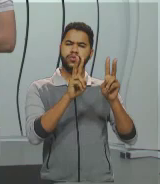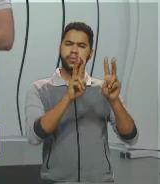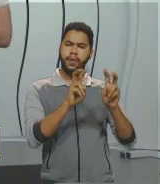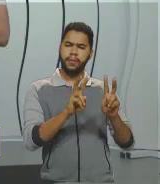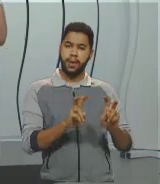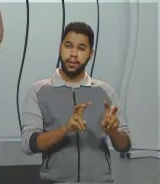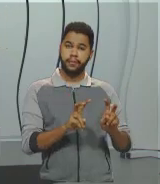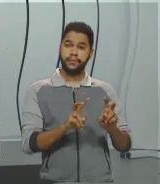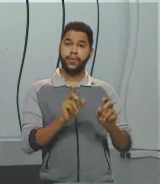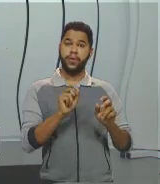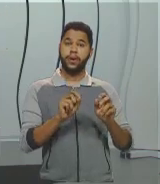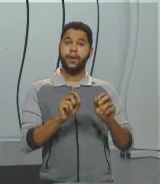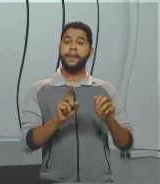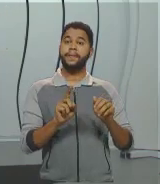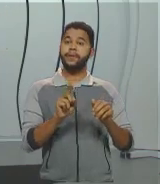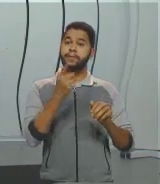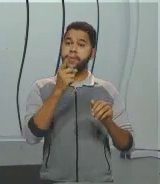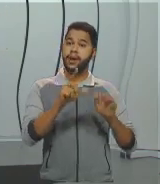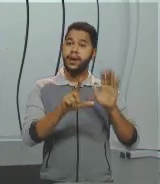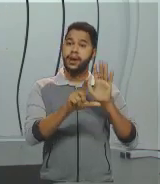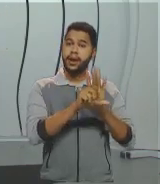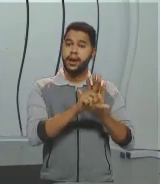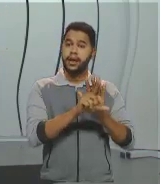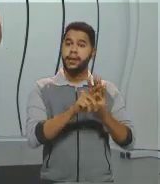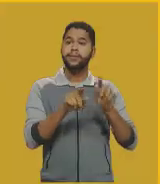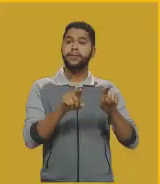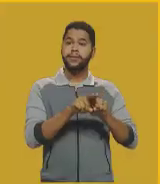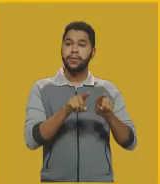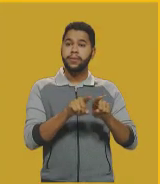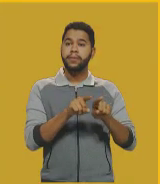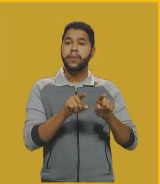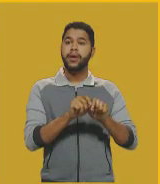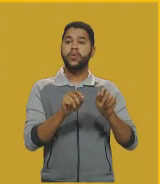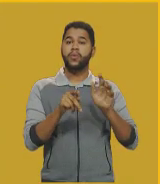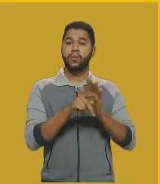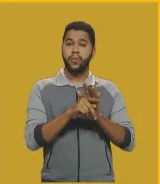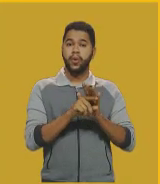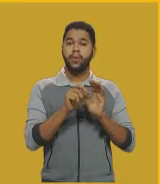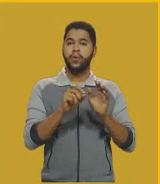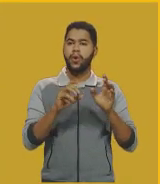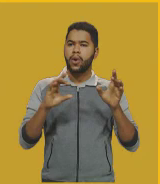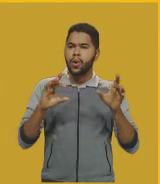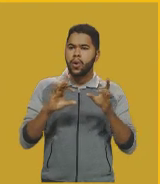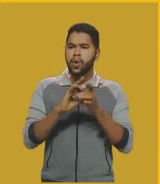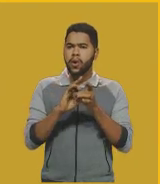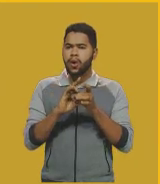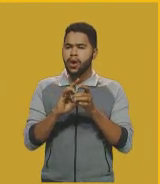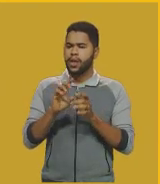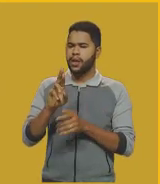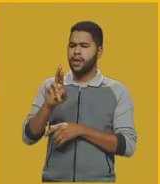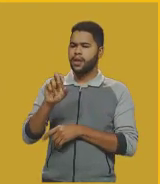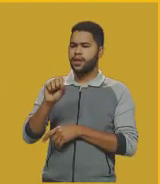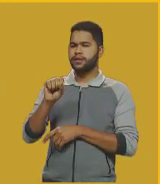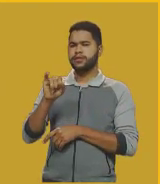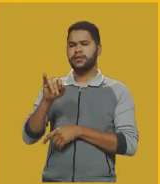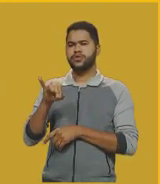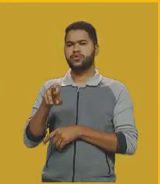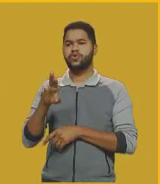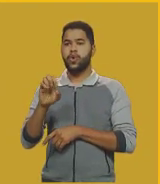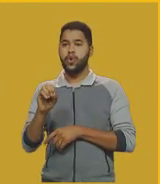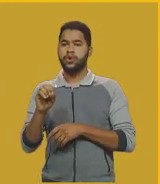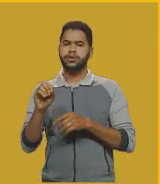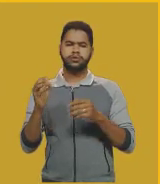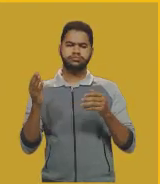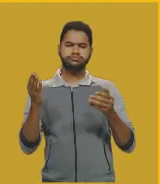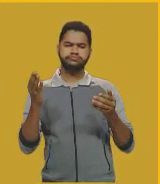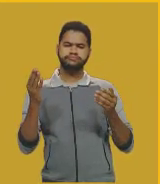eles: primeira lei de Ohm. Vamos falar também um pouquinho da associação de resistores em paralelo.